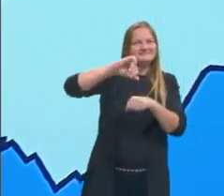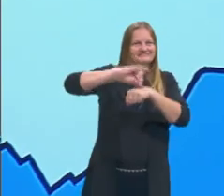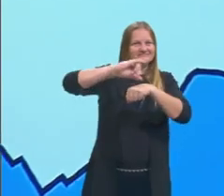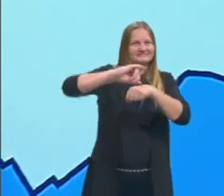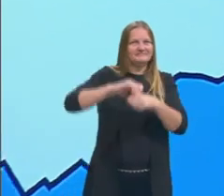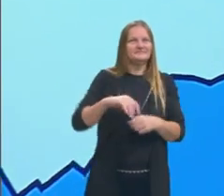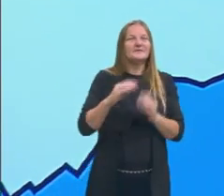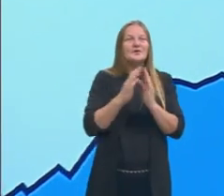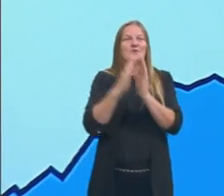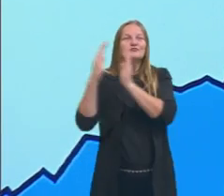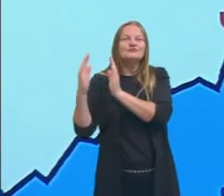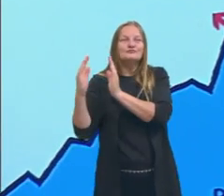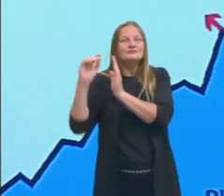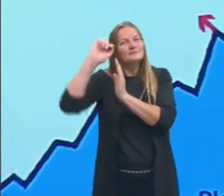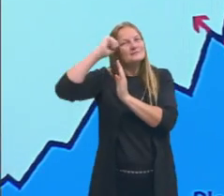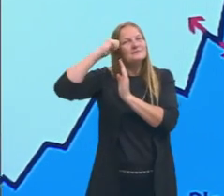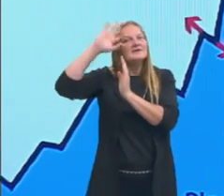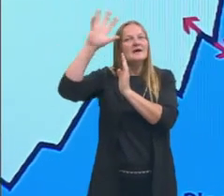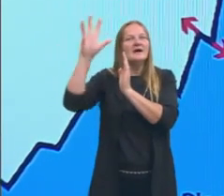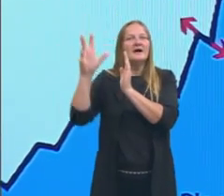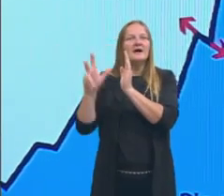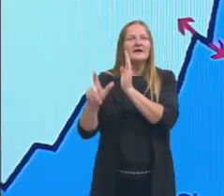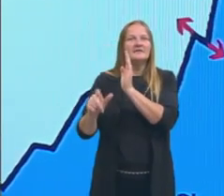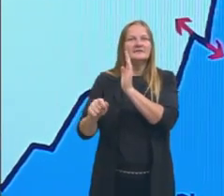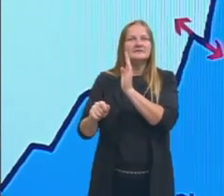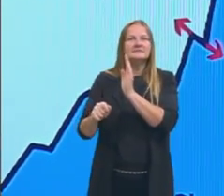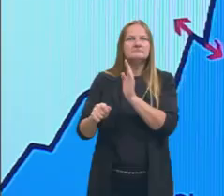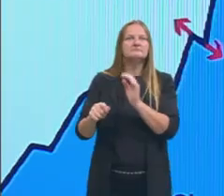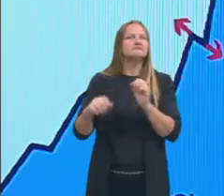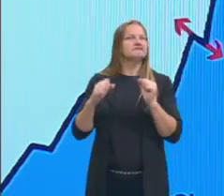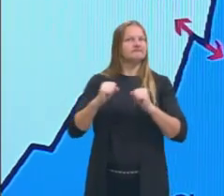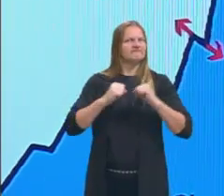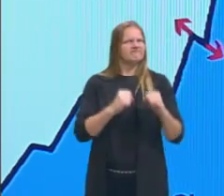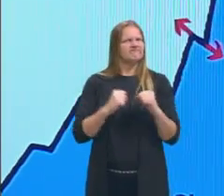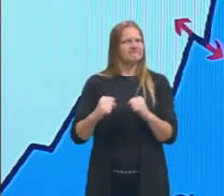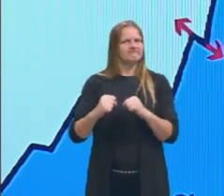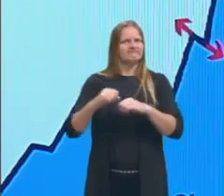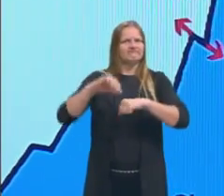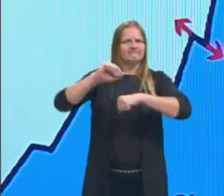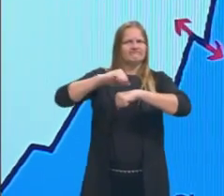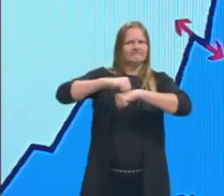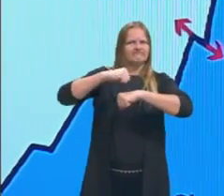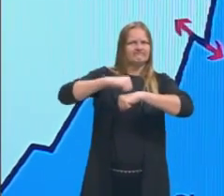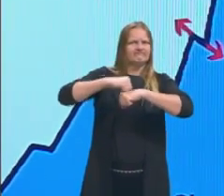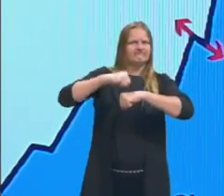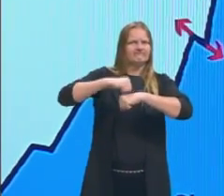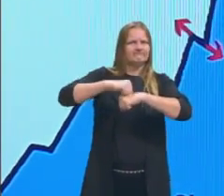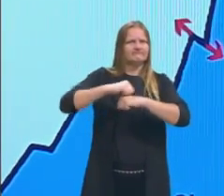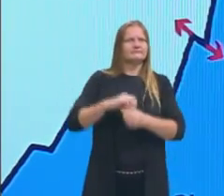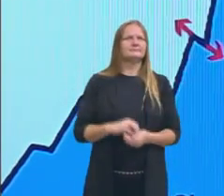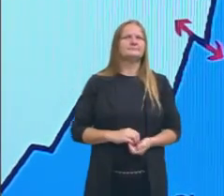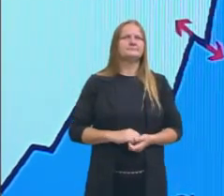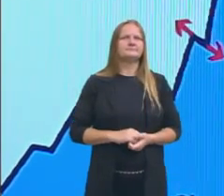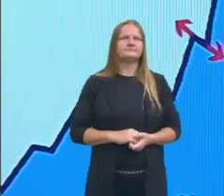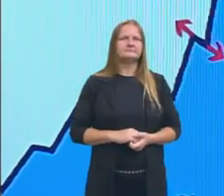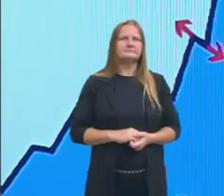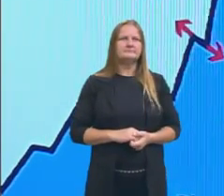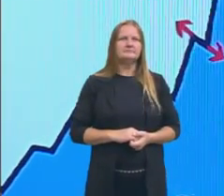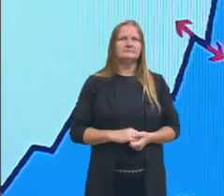a África ó completamente em cima de uma uma também né a placa africana né então nós temos essa essa